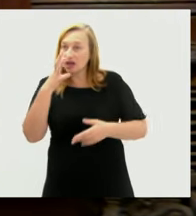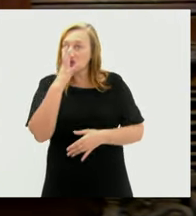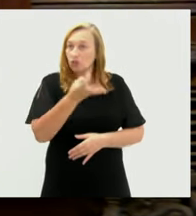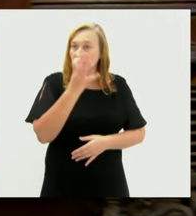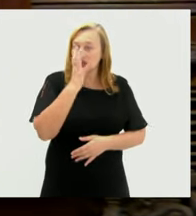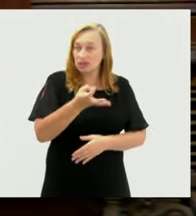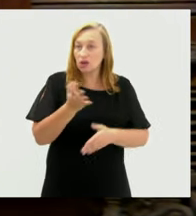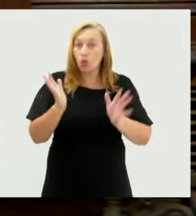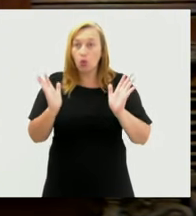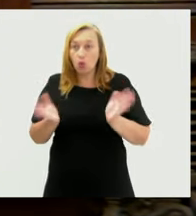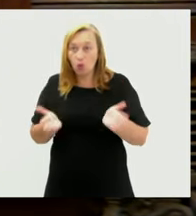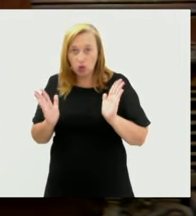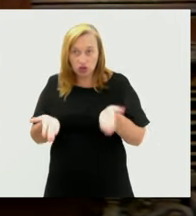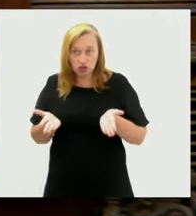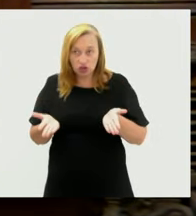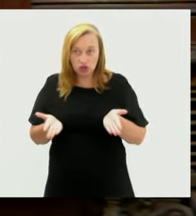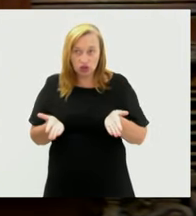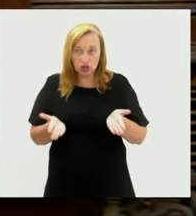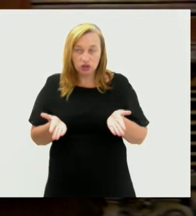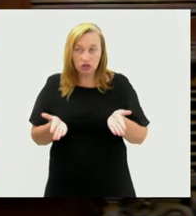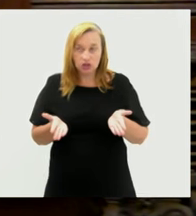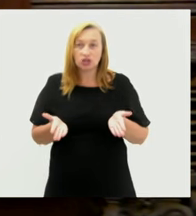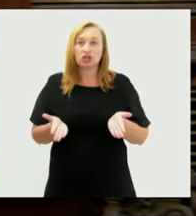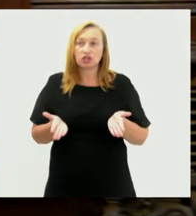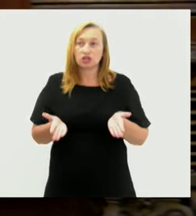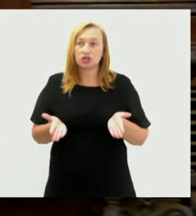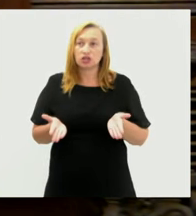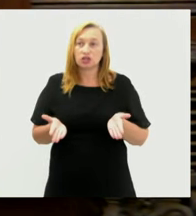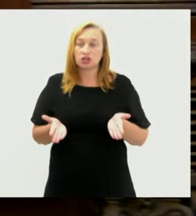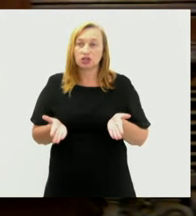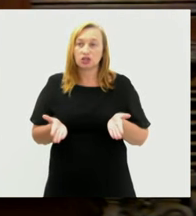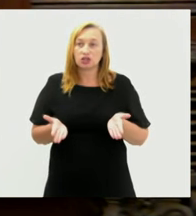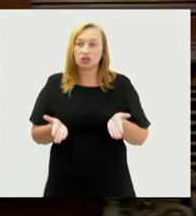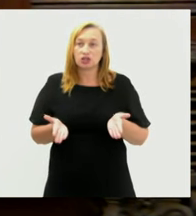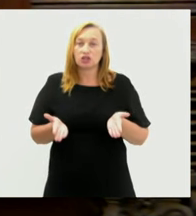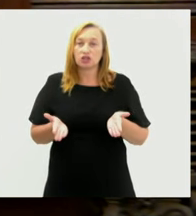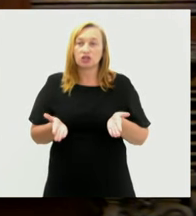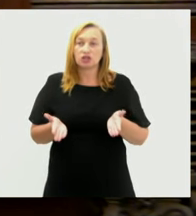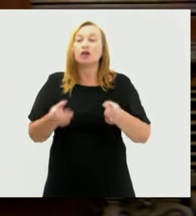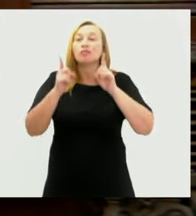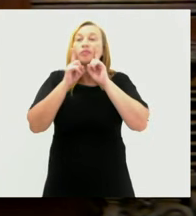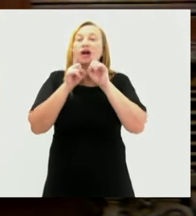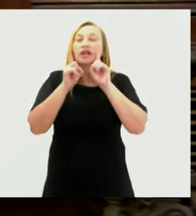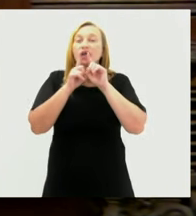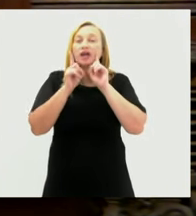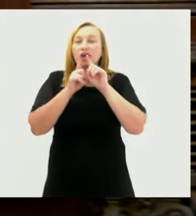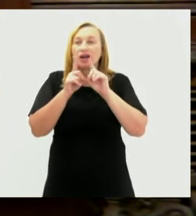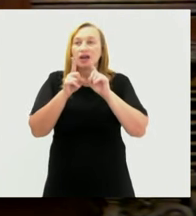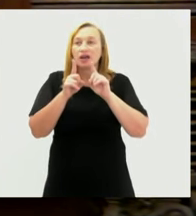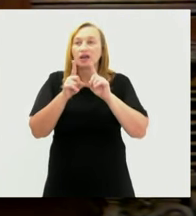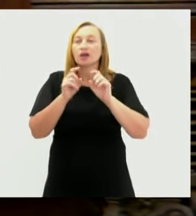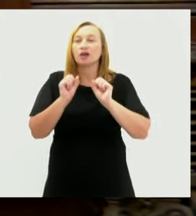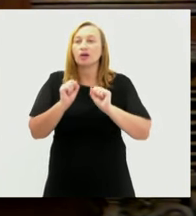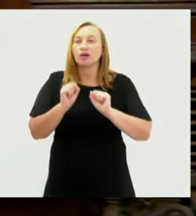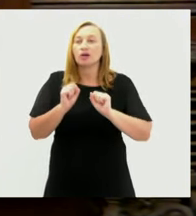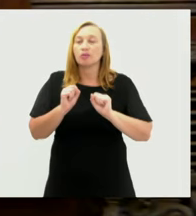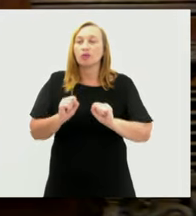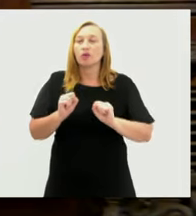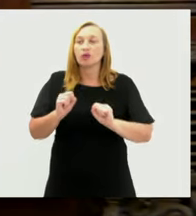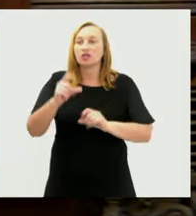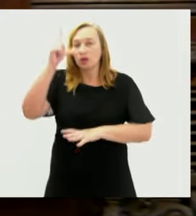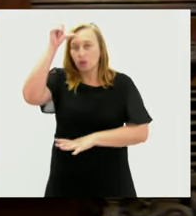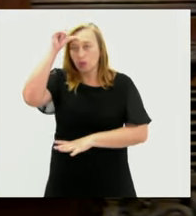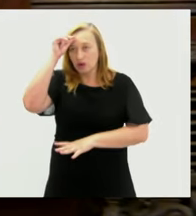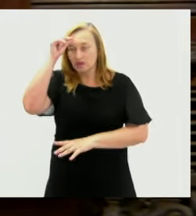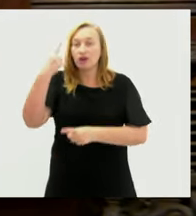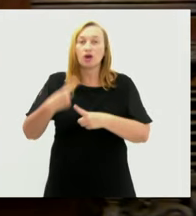GAECO hoje lavou a alma de milhares de maricaenses que não aguentam mais ser administrada por esse